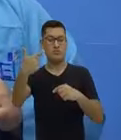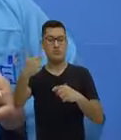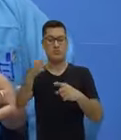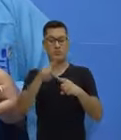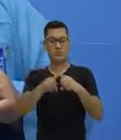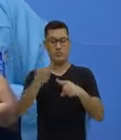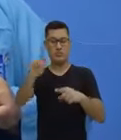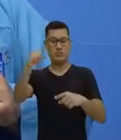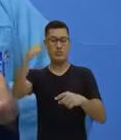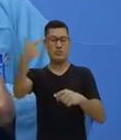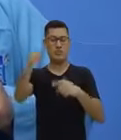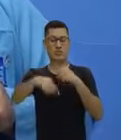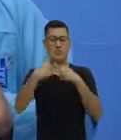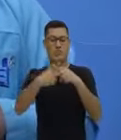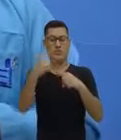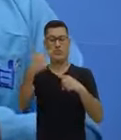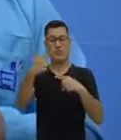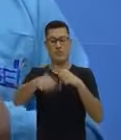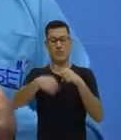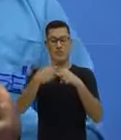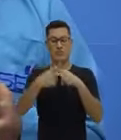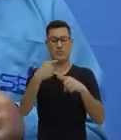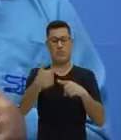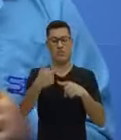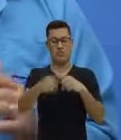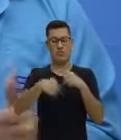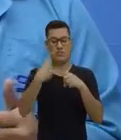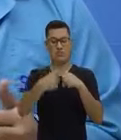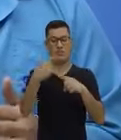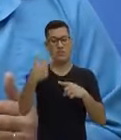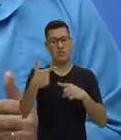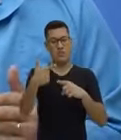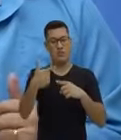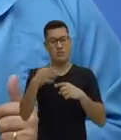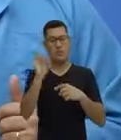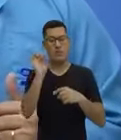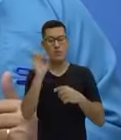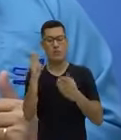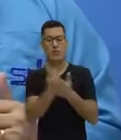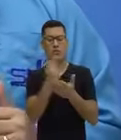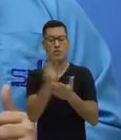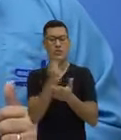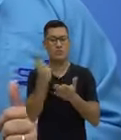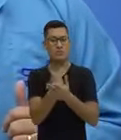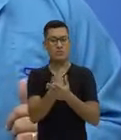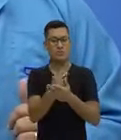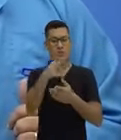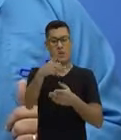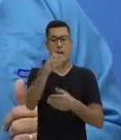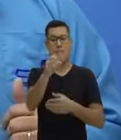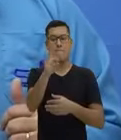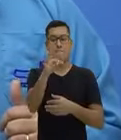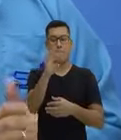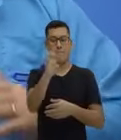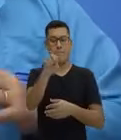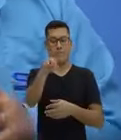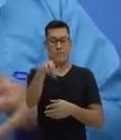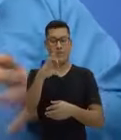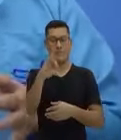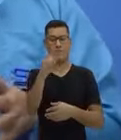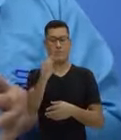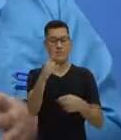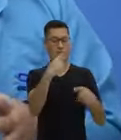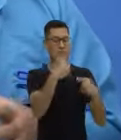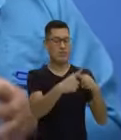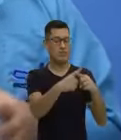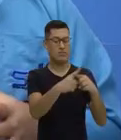2, vezes 2, vezes 2, vezes 2. Toda vez que um crescimento ocorre através de uma potência, né? De multiplicações de potência,